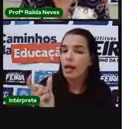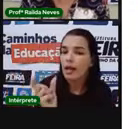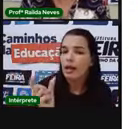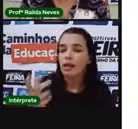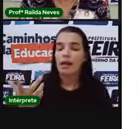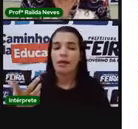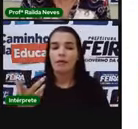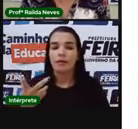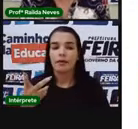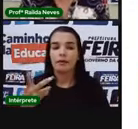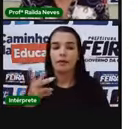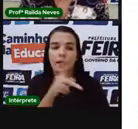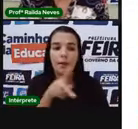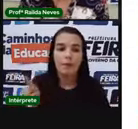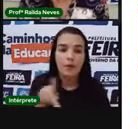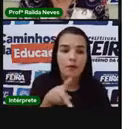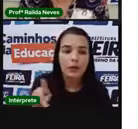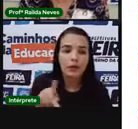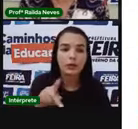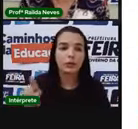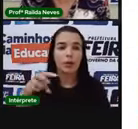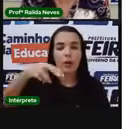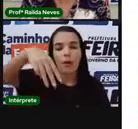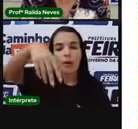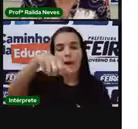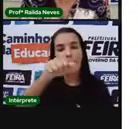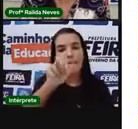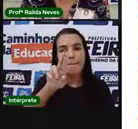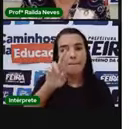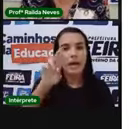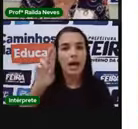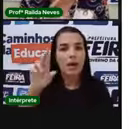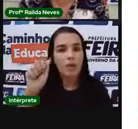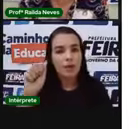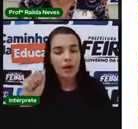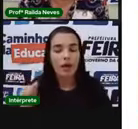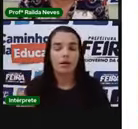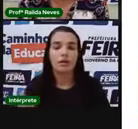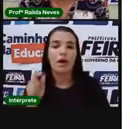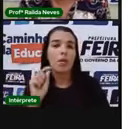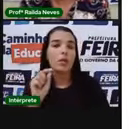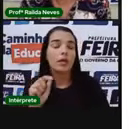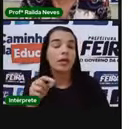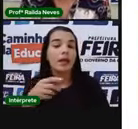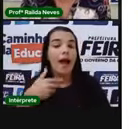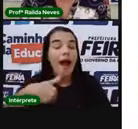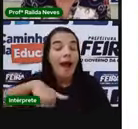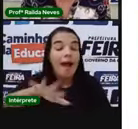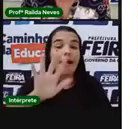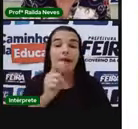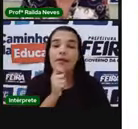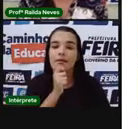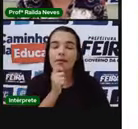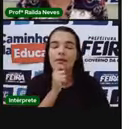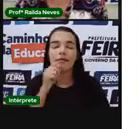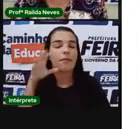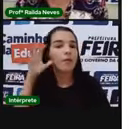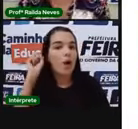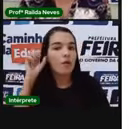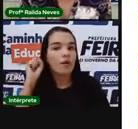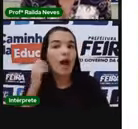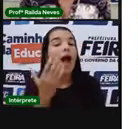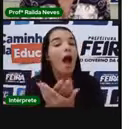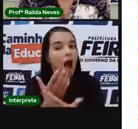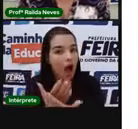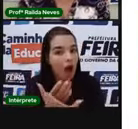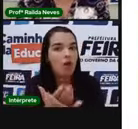Maura Evangelista, as coisas que dissemos aqui, que apresentamos, o que vamos ouvir, é aula, tá certo? Nós